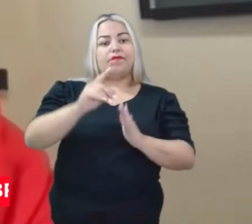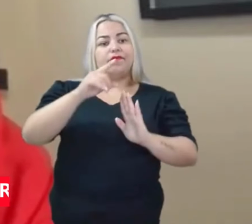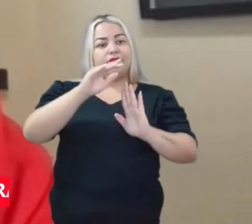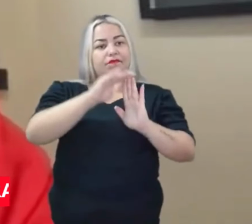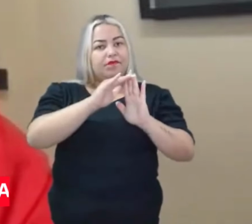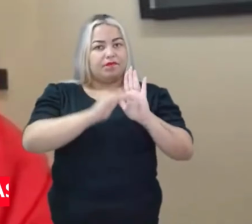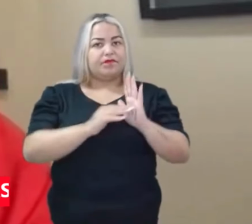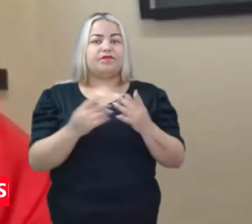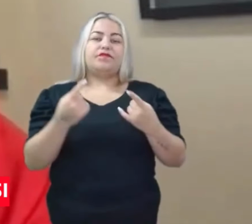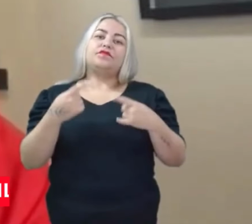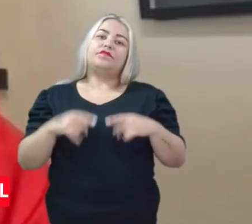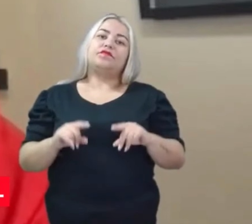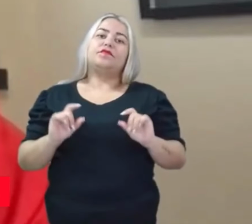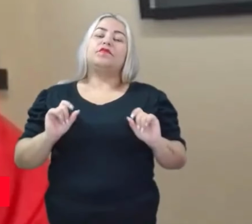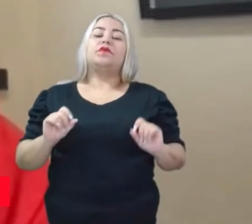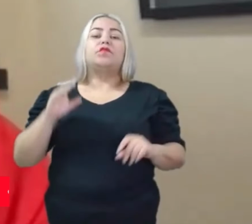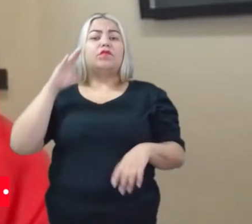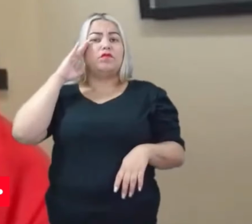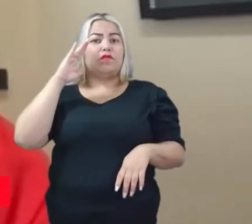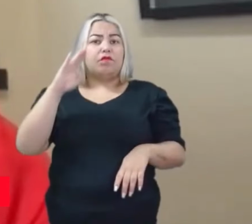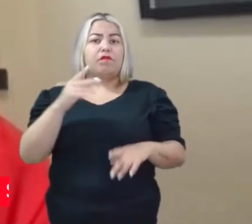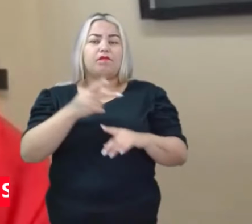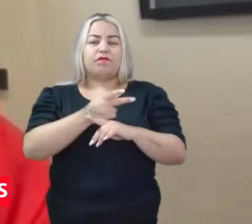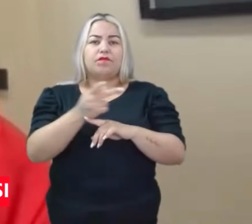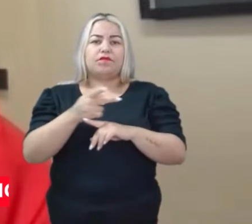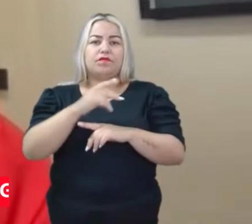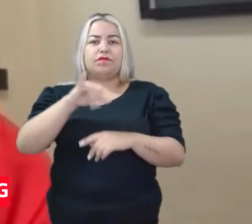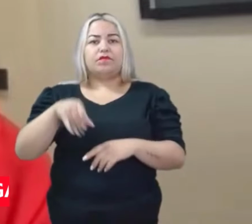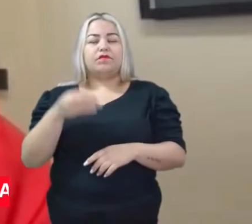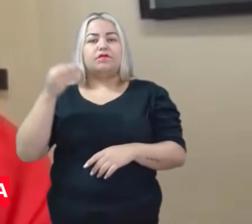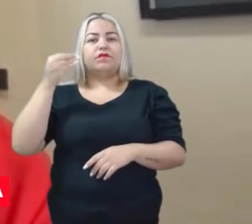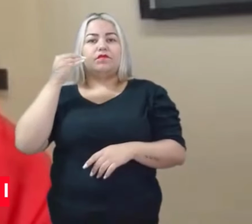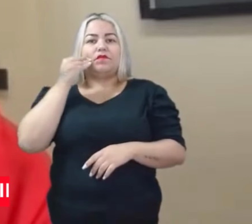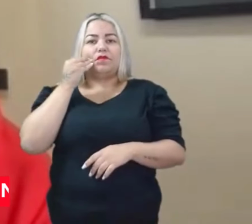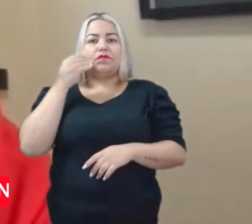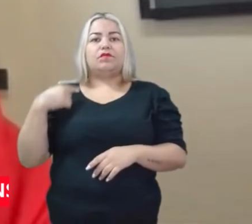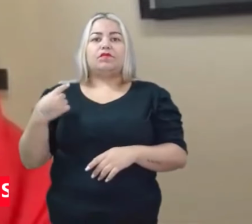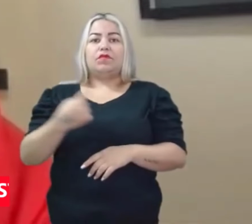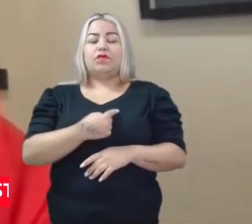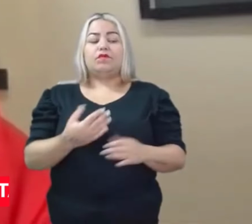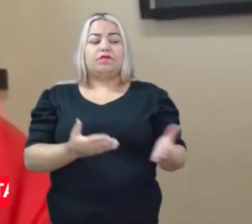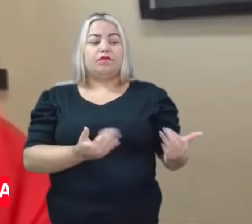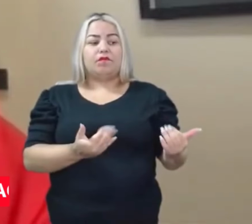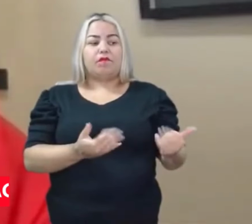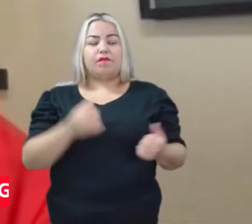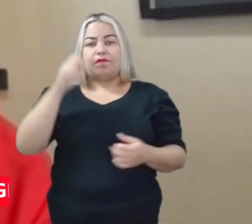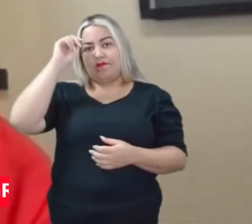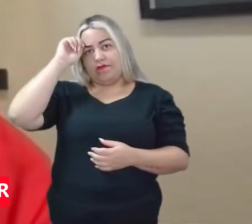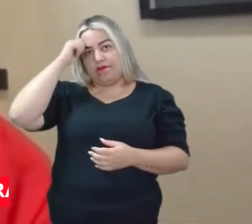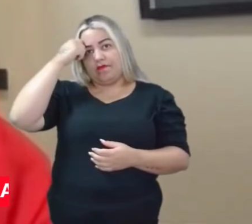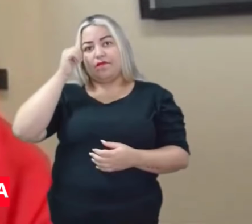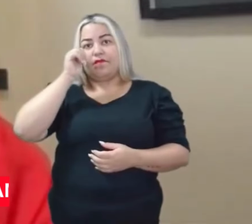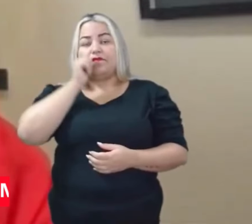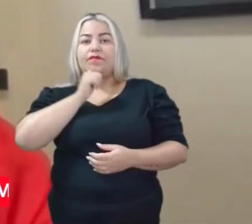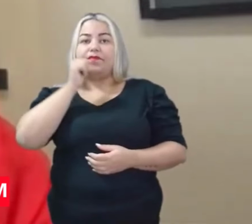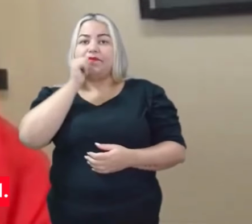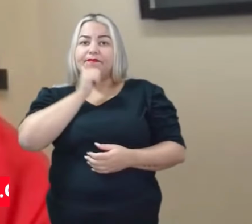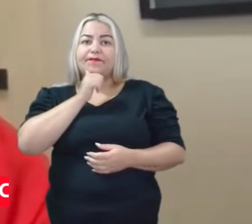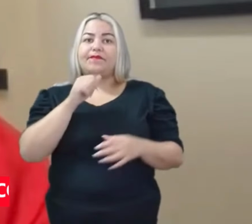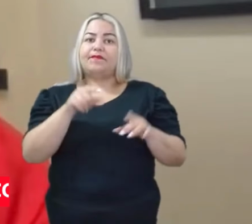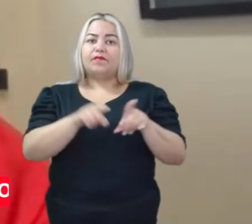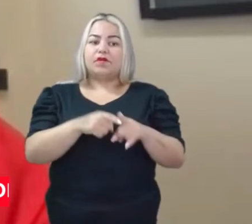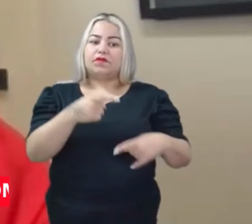não só o racismo, mas principalmente na busca de oportunidades para a nossa juventude negra, para as mulheres. Então, nós vamos incidir muito